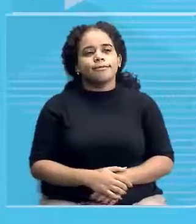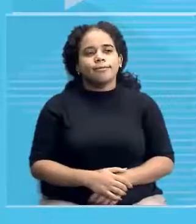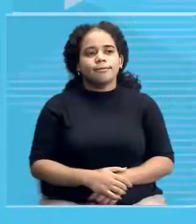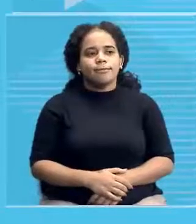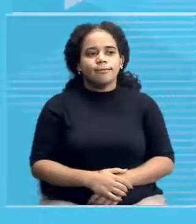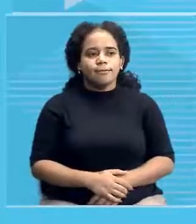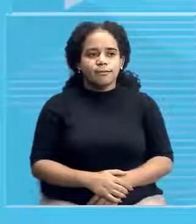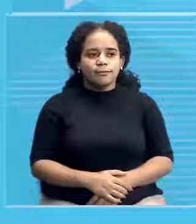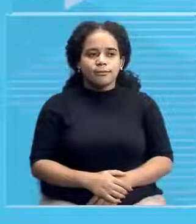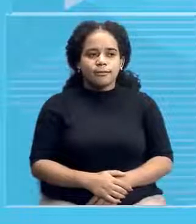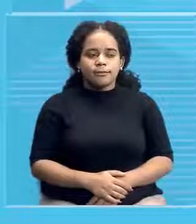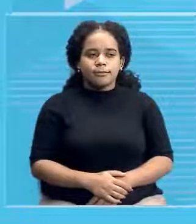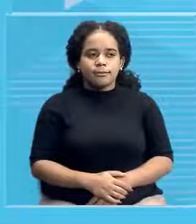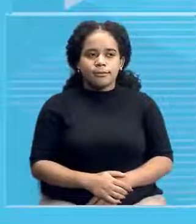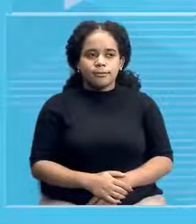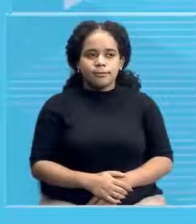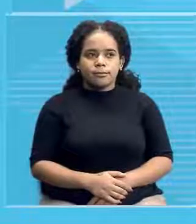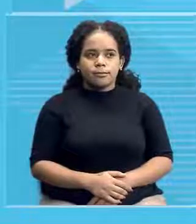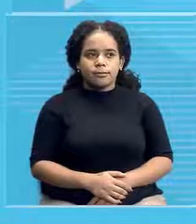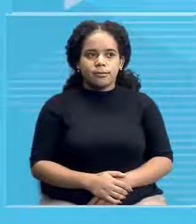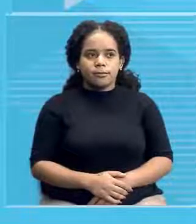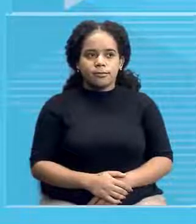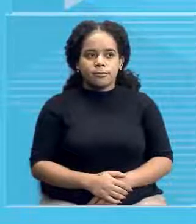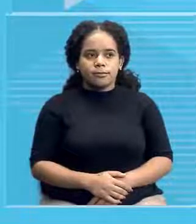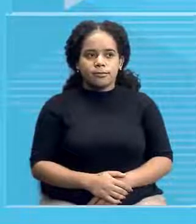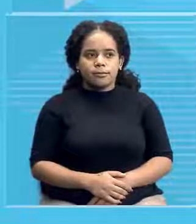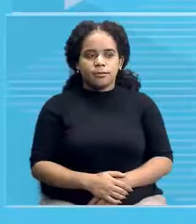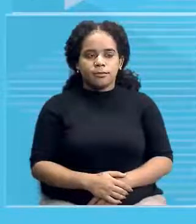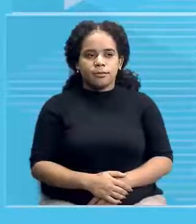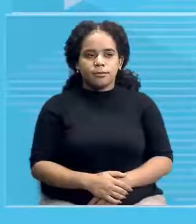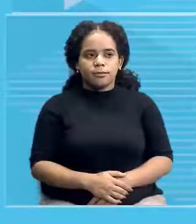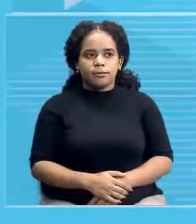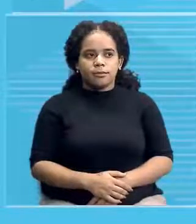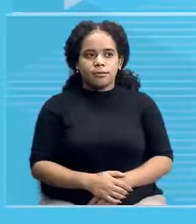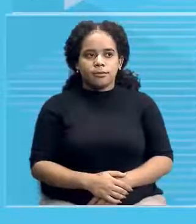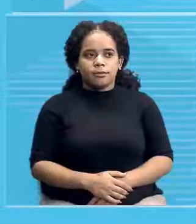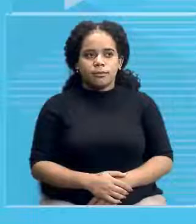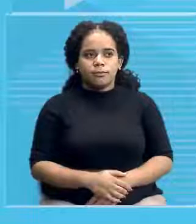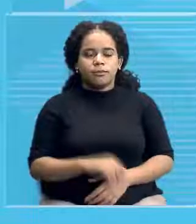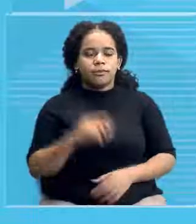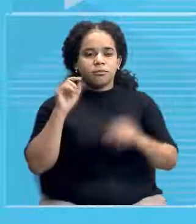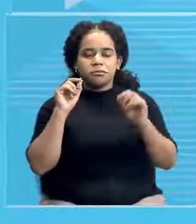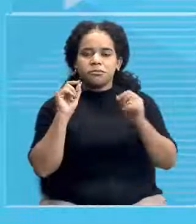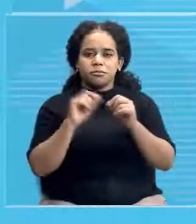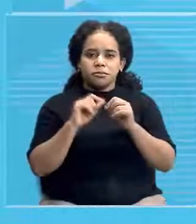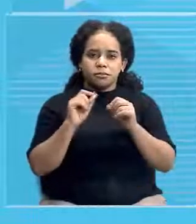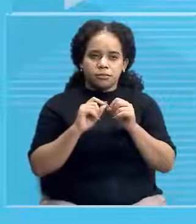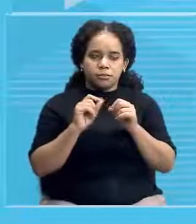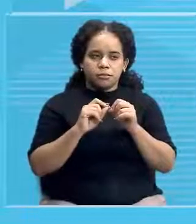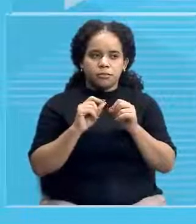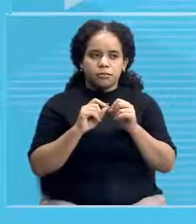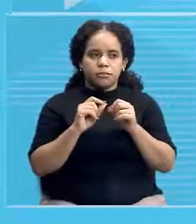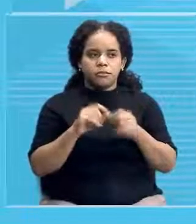Né? Para mulher. Foi isso que foi feito.